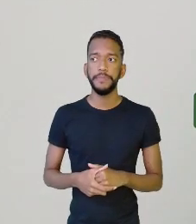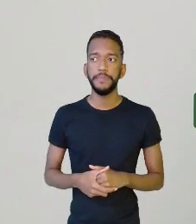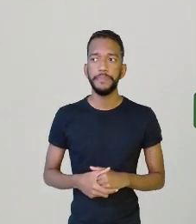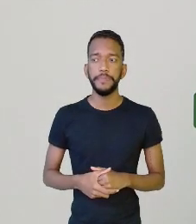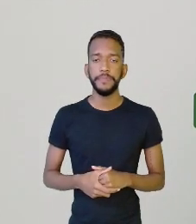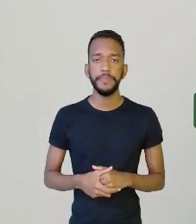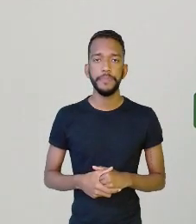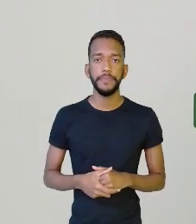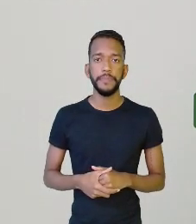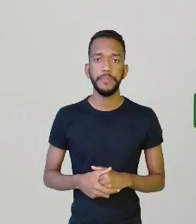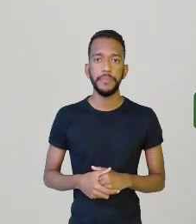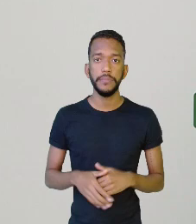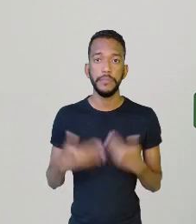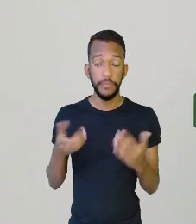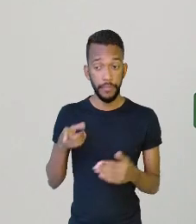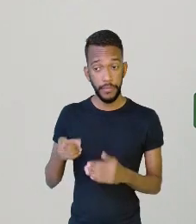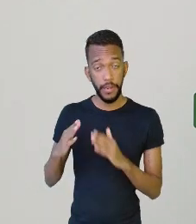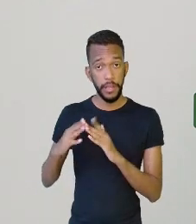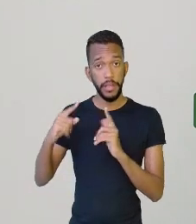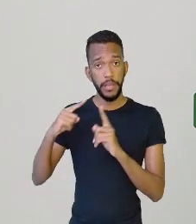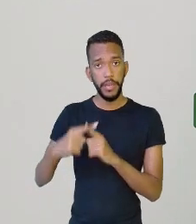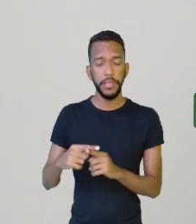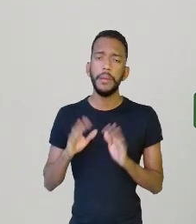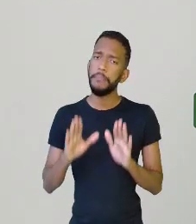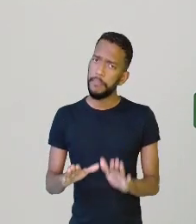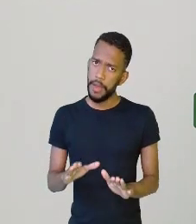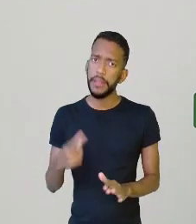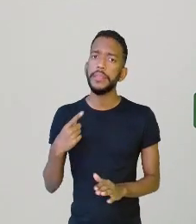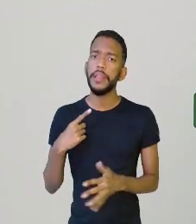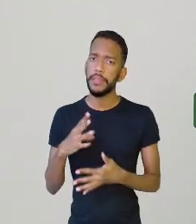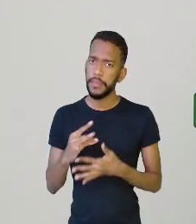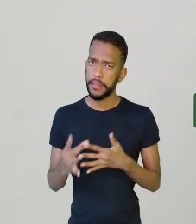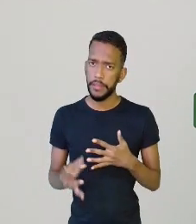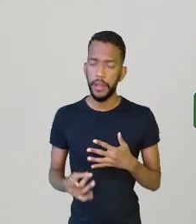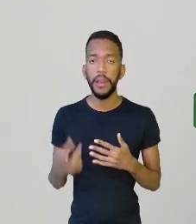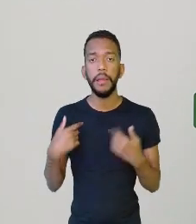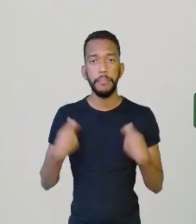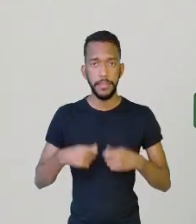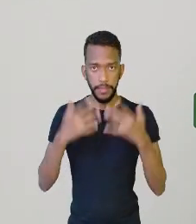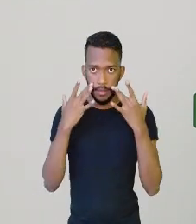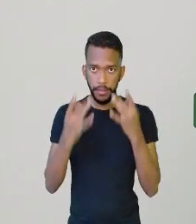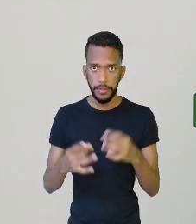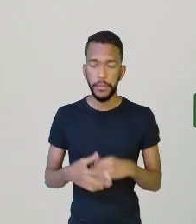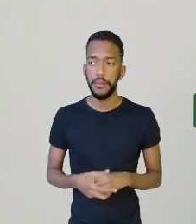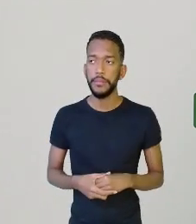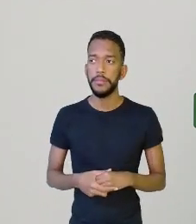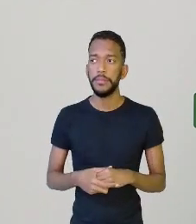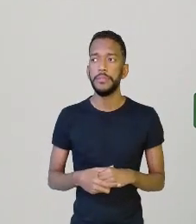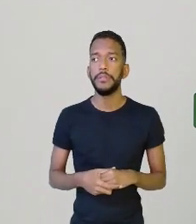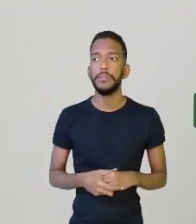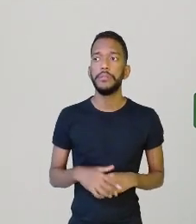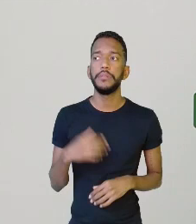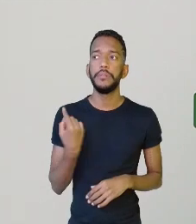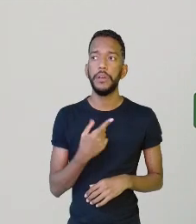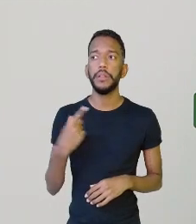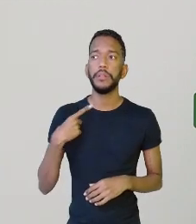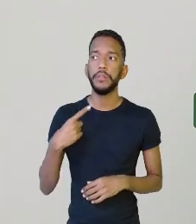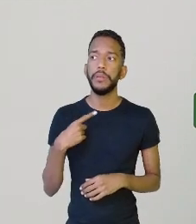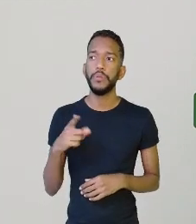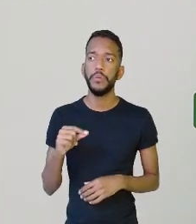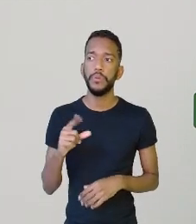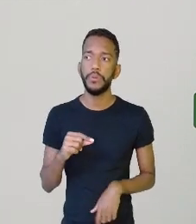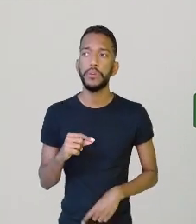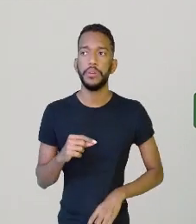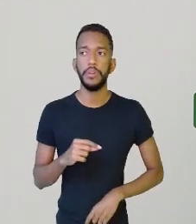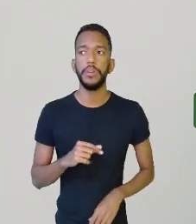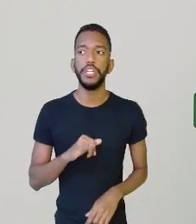E essa igreja, mas aí a gente tem um detalhe, é bom atentar. Nós tínhamos os